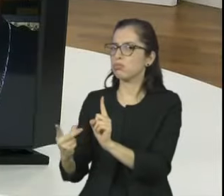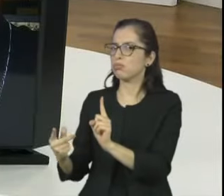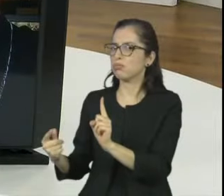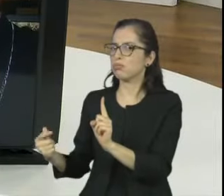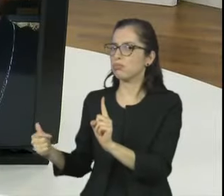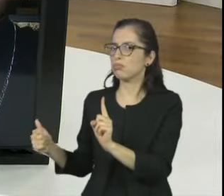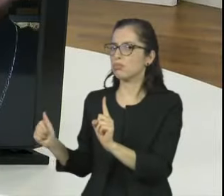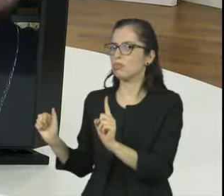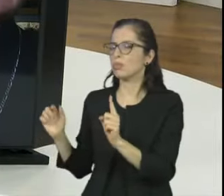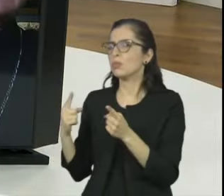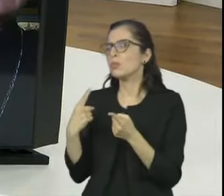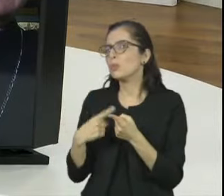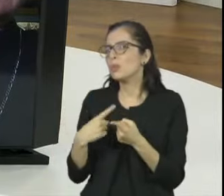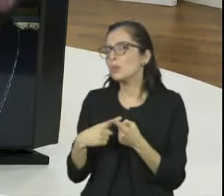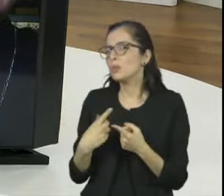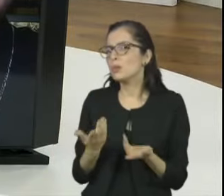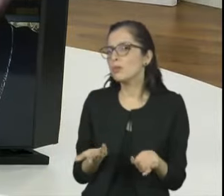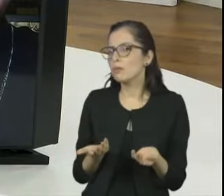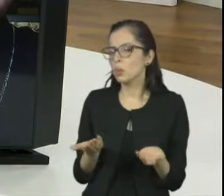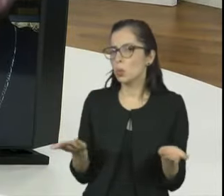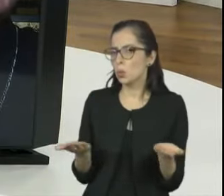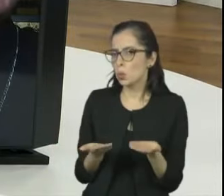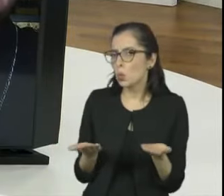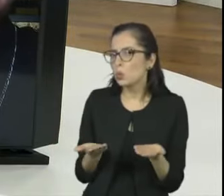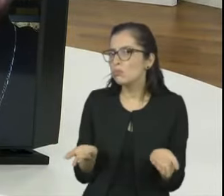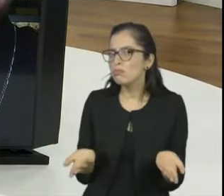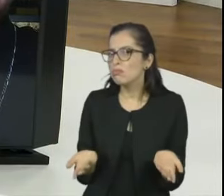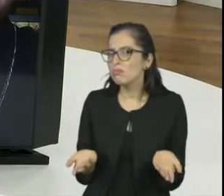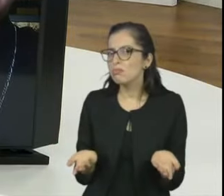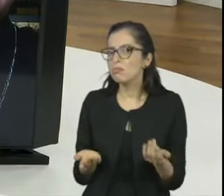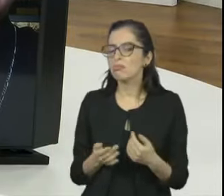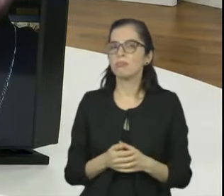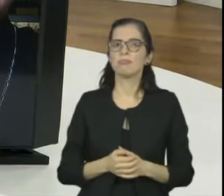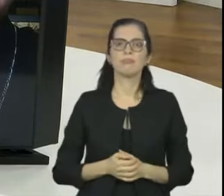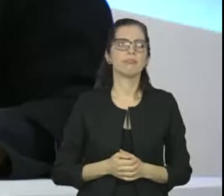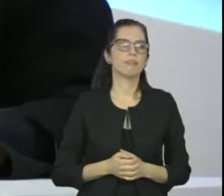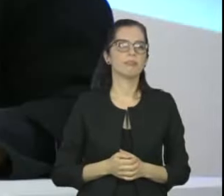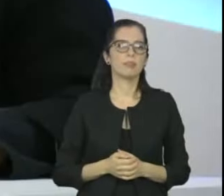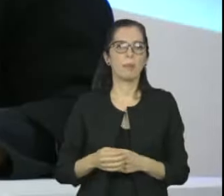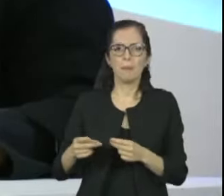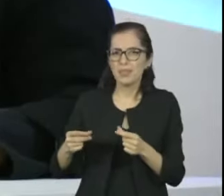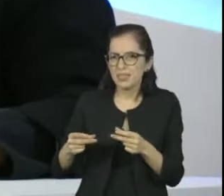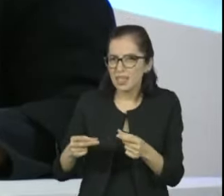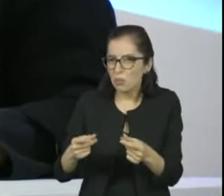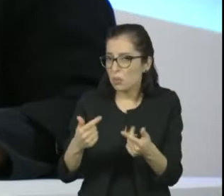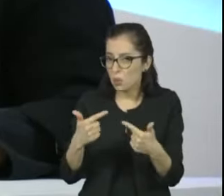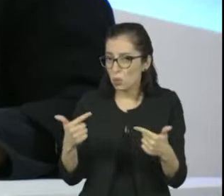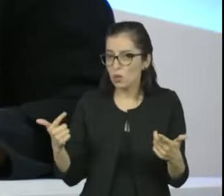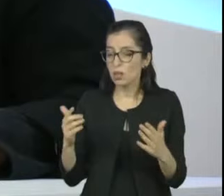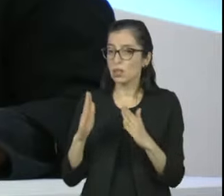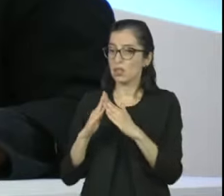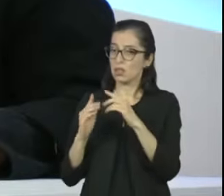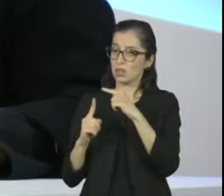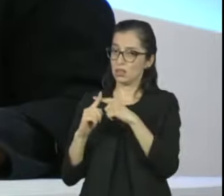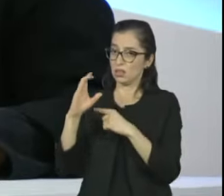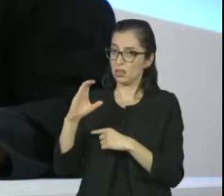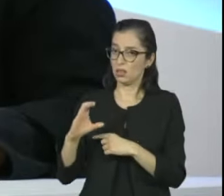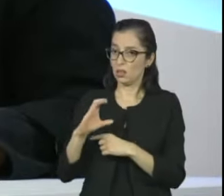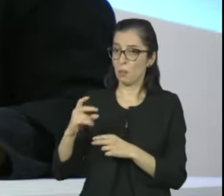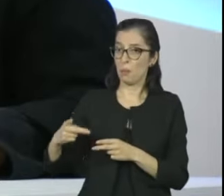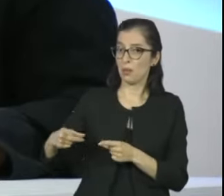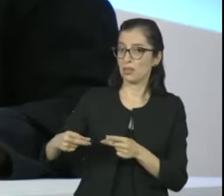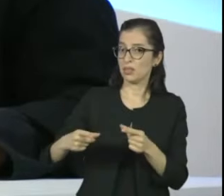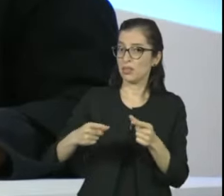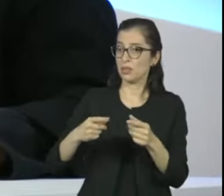ver com o fato de que hoje ninguém considera a eternidade como algo que se Deva levar a sério do ponto de vista da